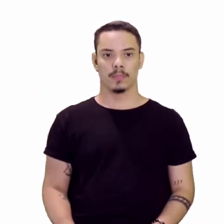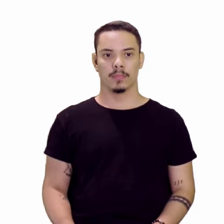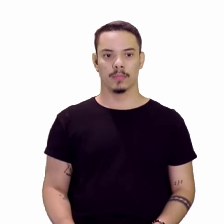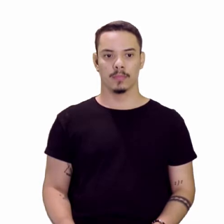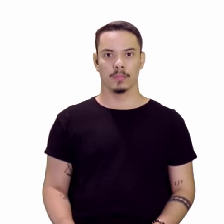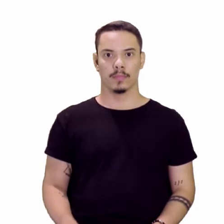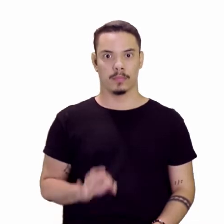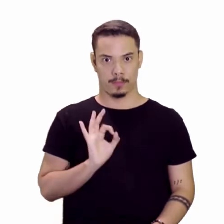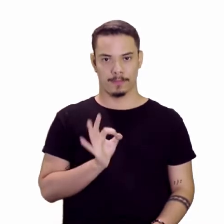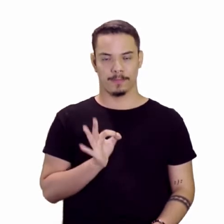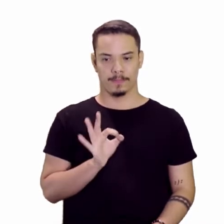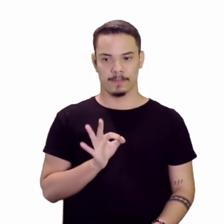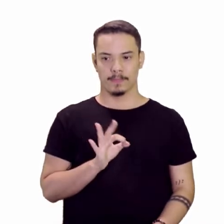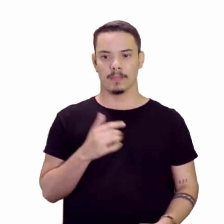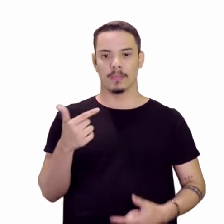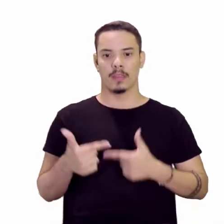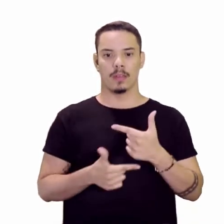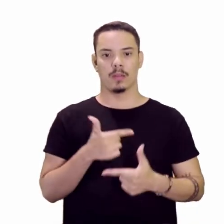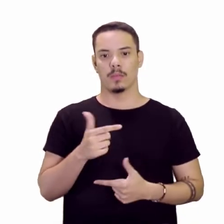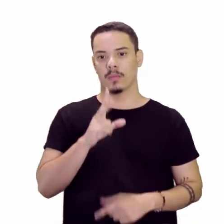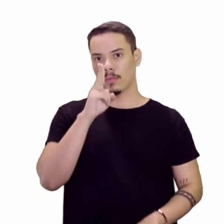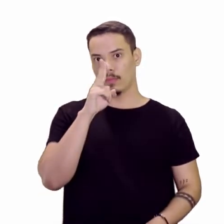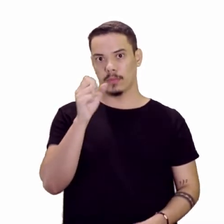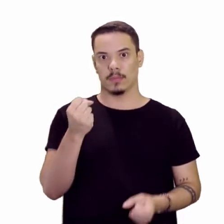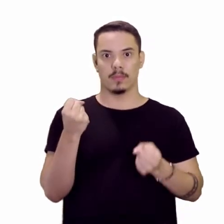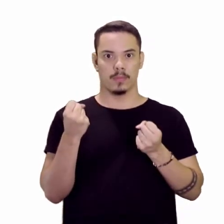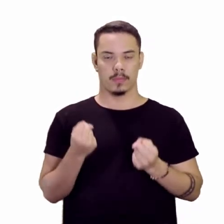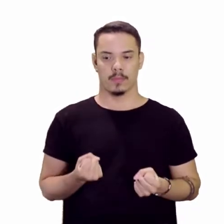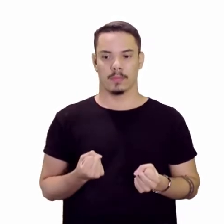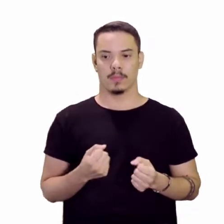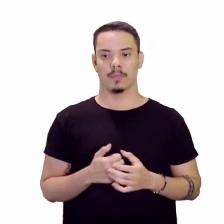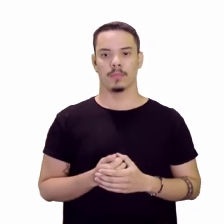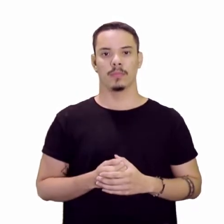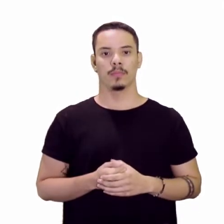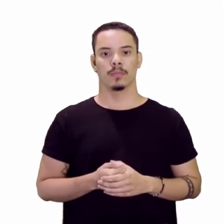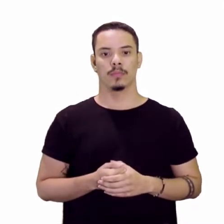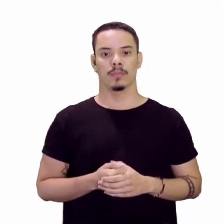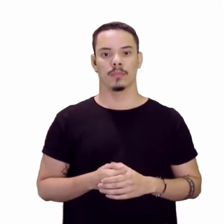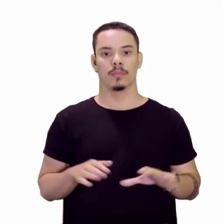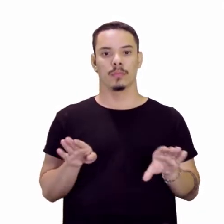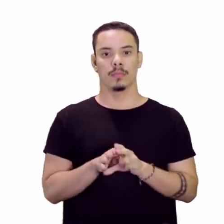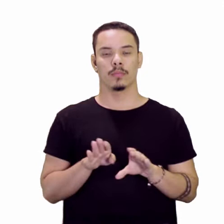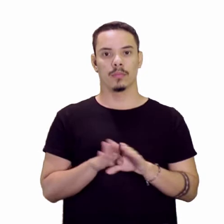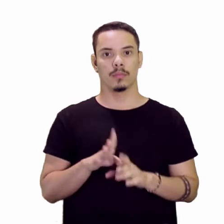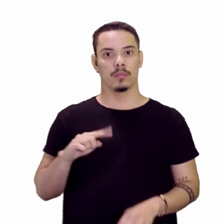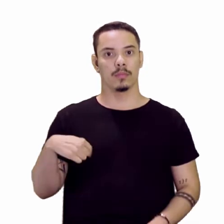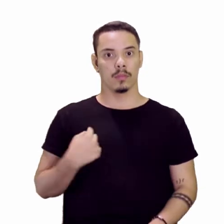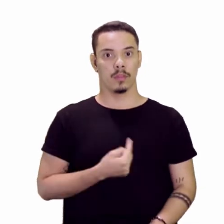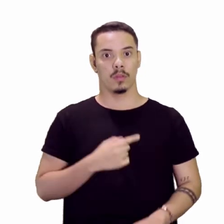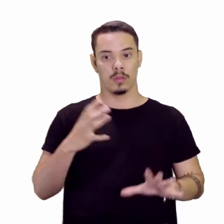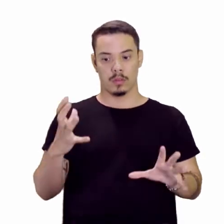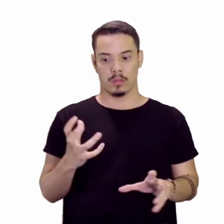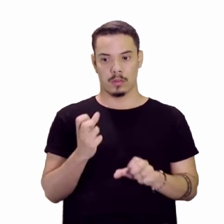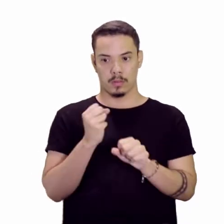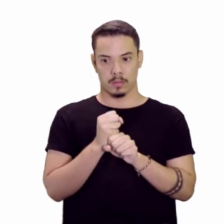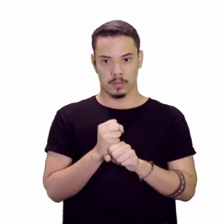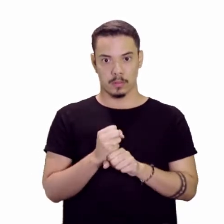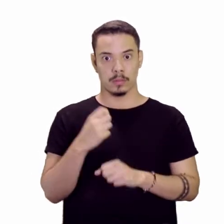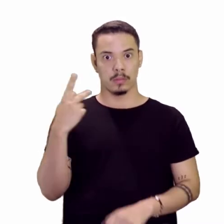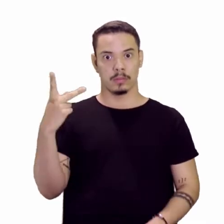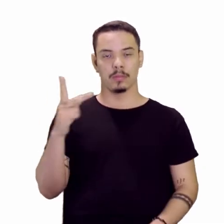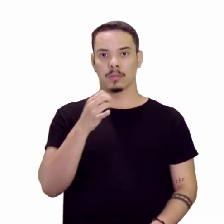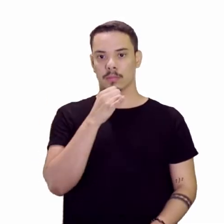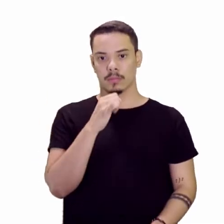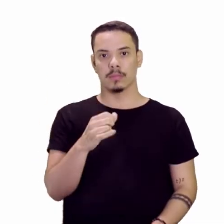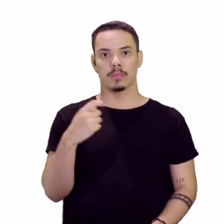ali. Olha só o trabalho da força-peso agindo aí, né? Justamente. E para a gente calcular essa energia,